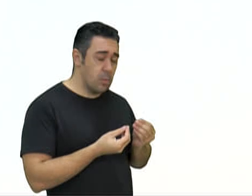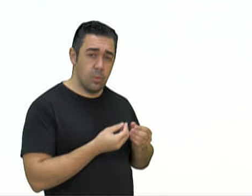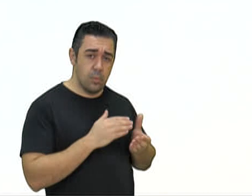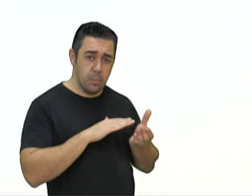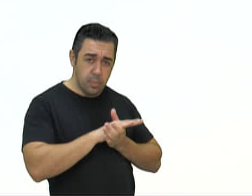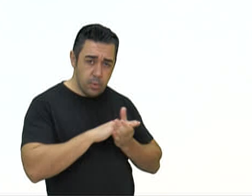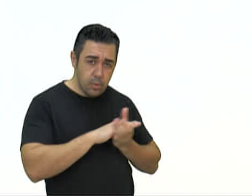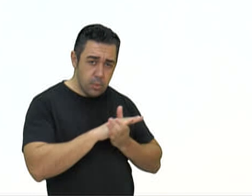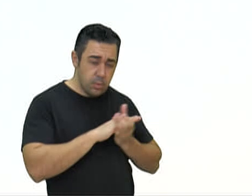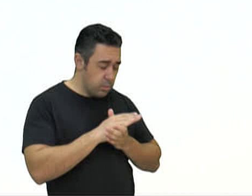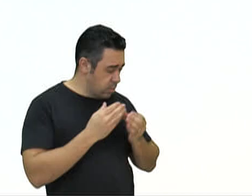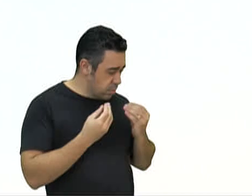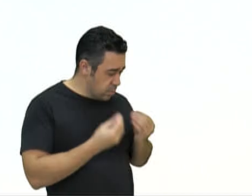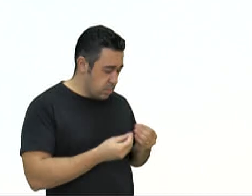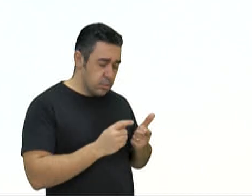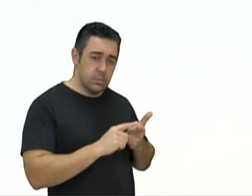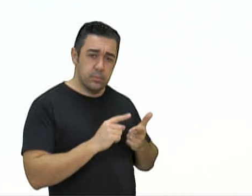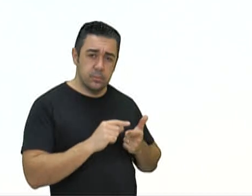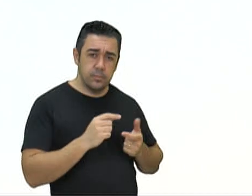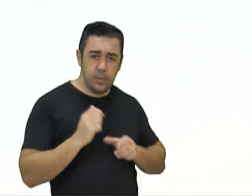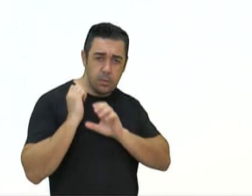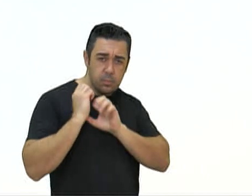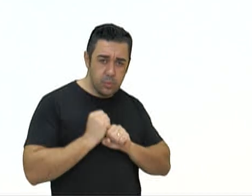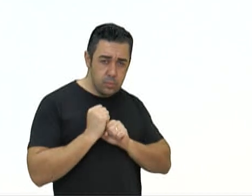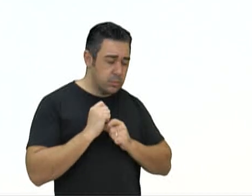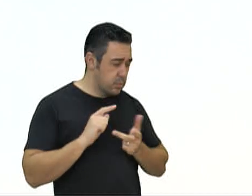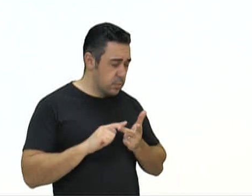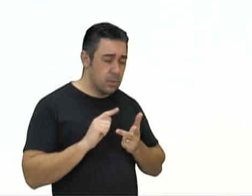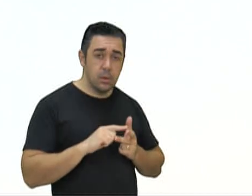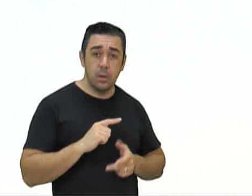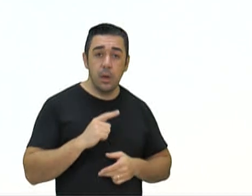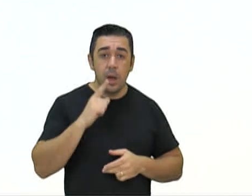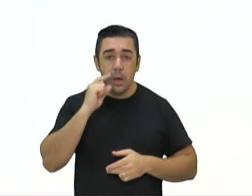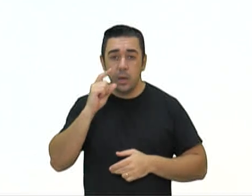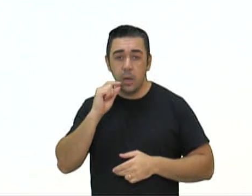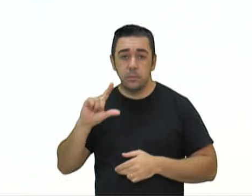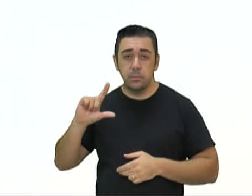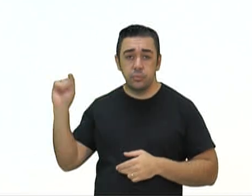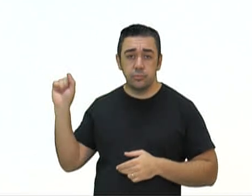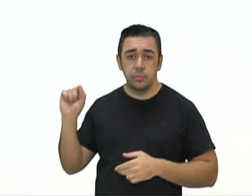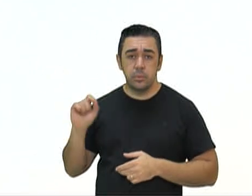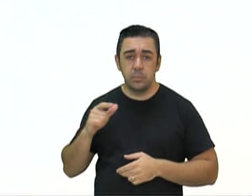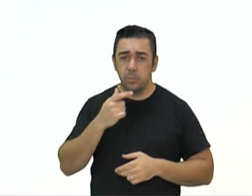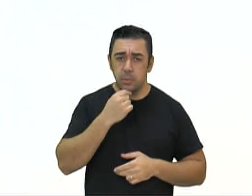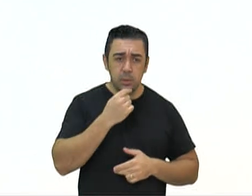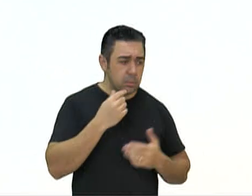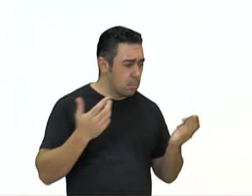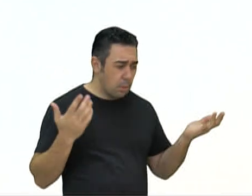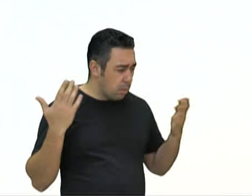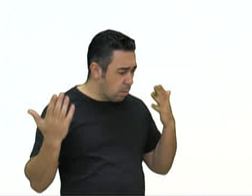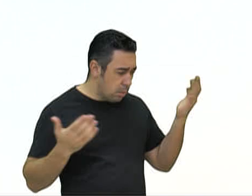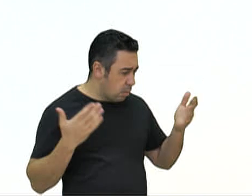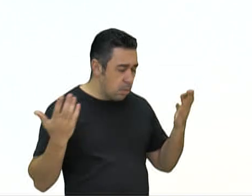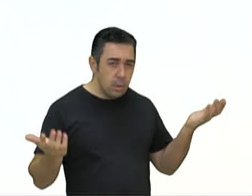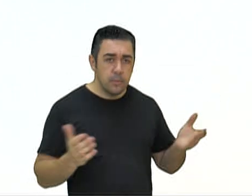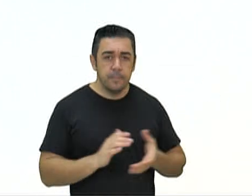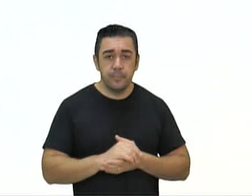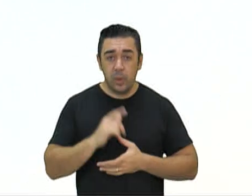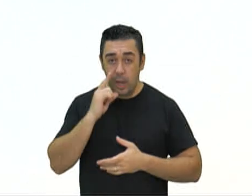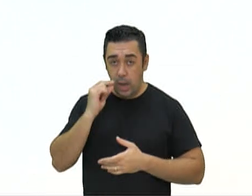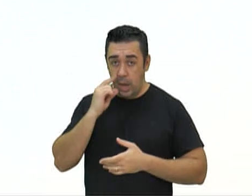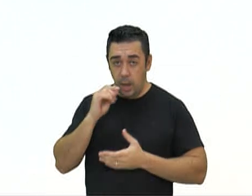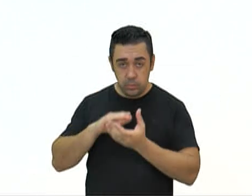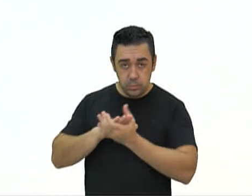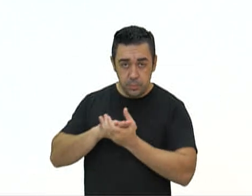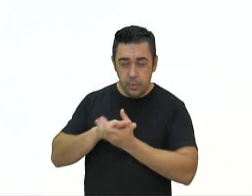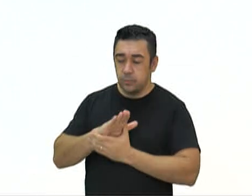todo aperaltado, partiu deixando seu novo dono muito baralhado. O gato das botas dirigiu-se ao